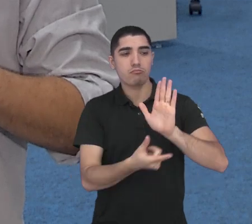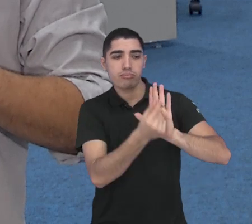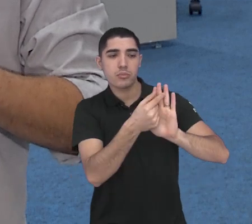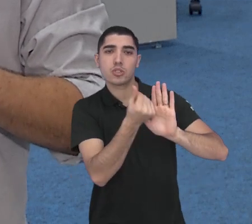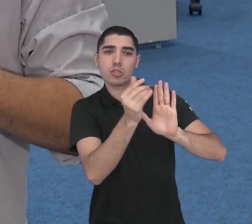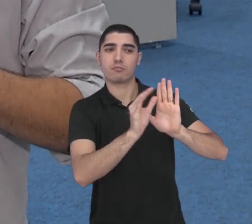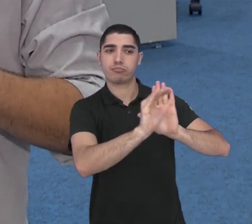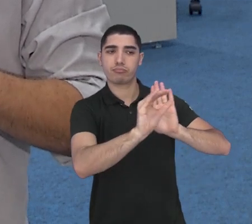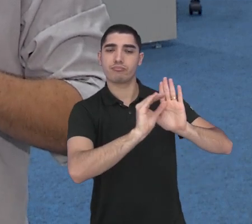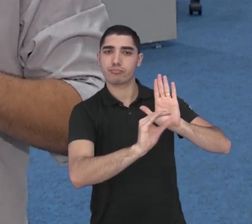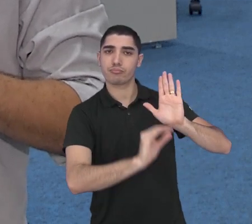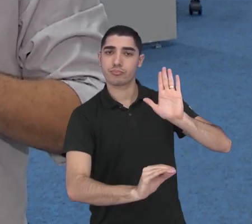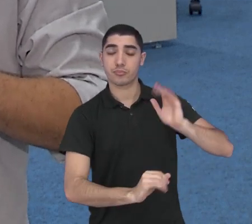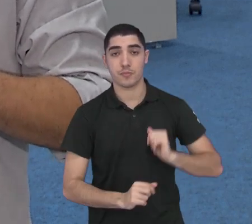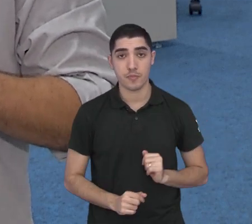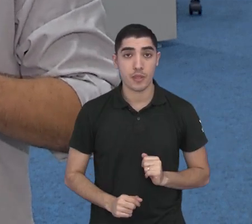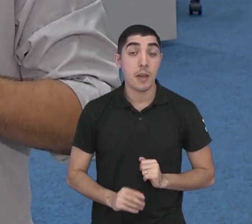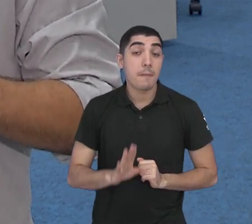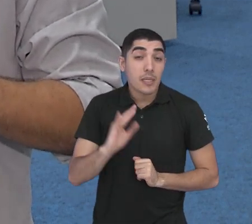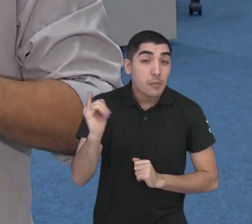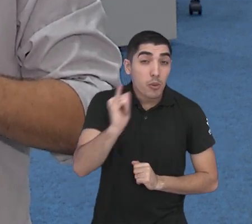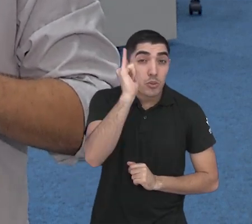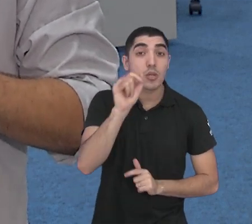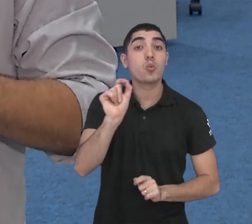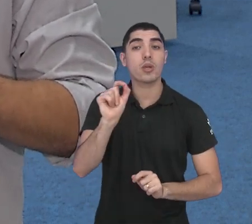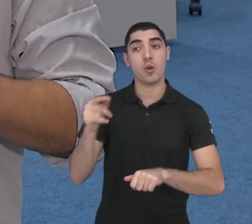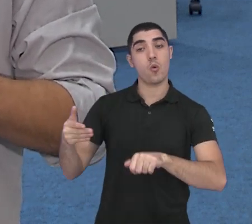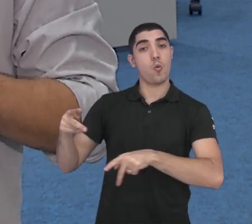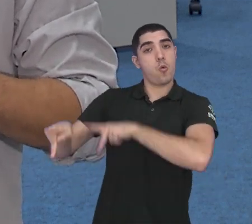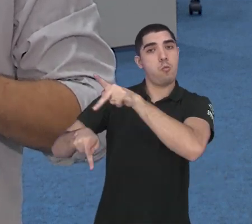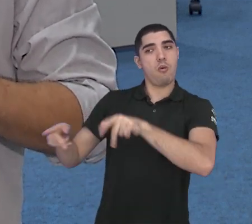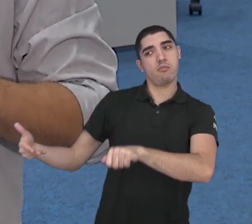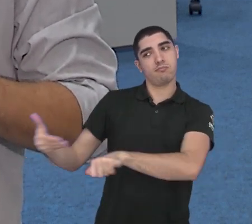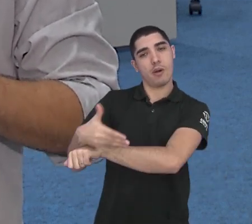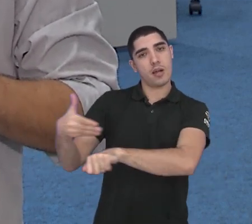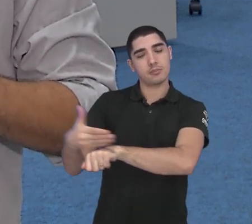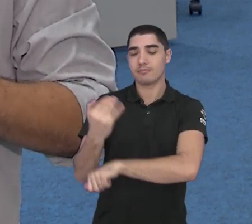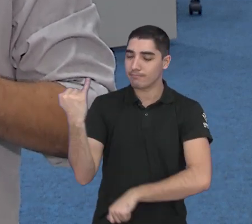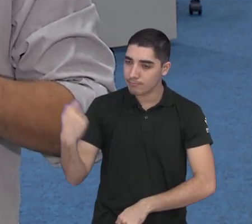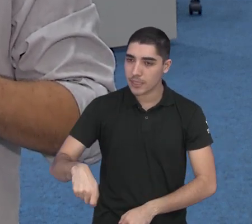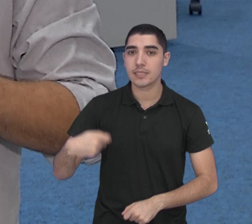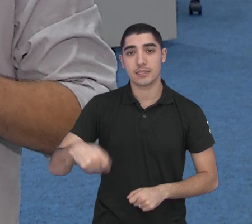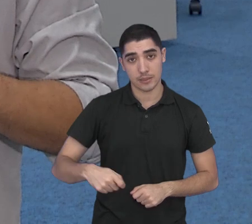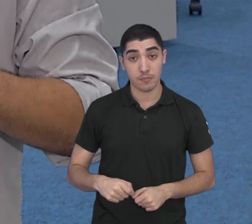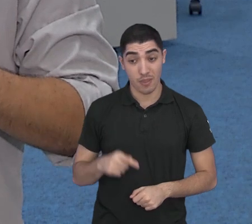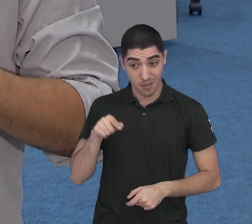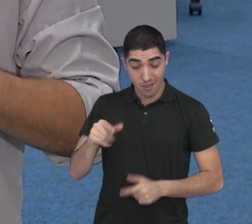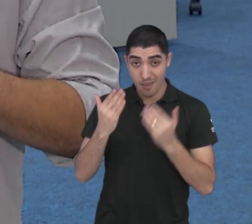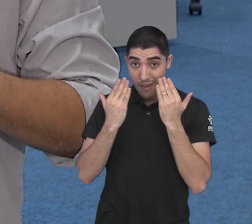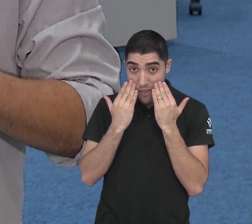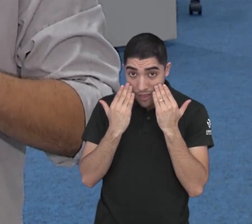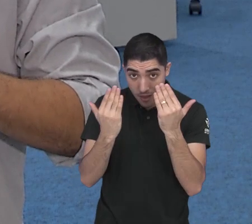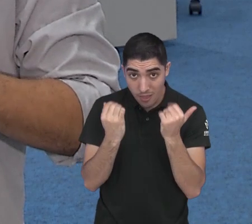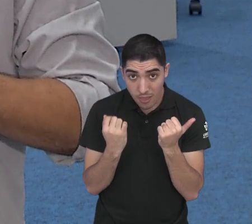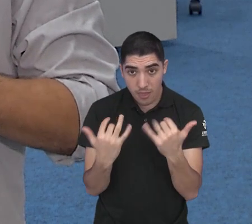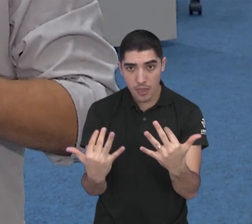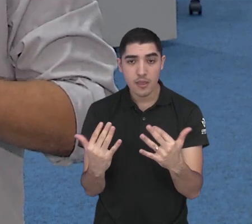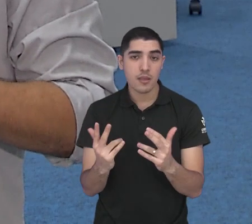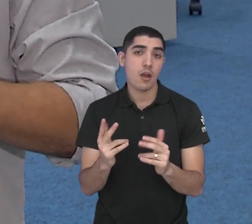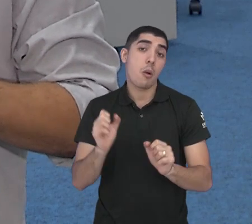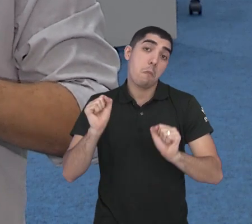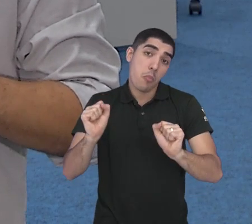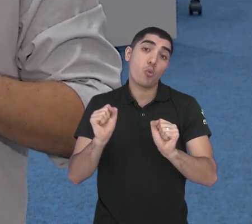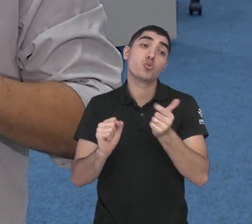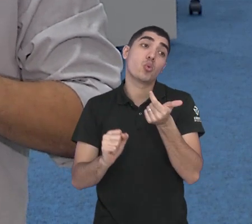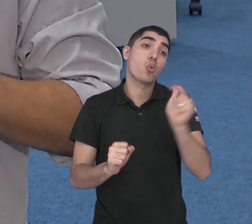objetivo desses encontros é garantir a participação da comunidade. Por isso, muitas vezes, essas audiências são realizadas